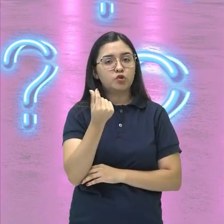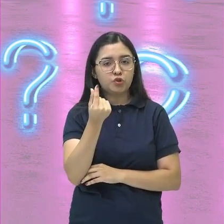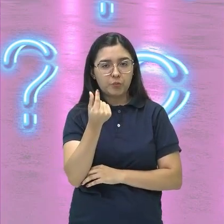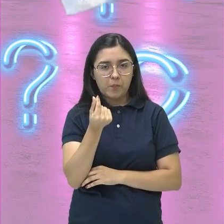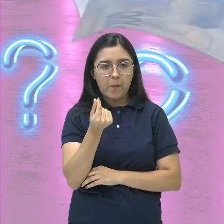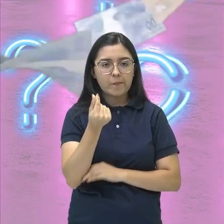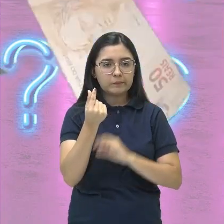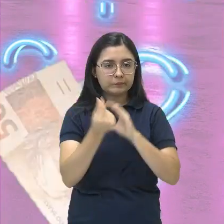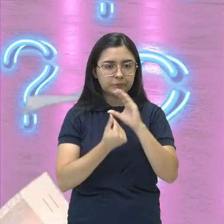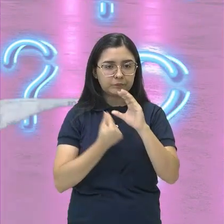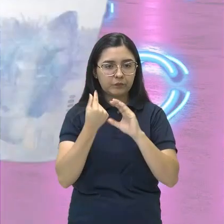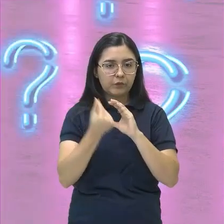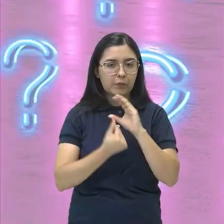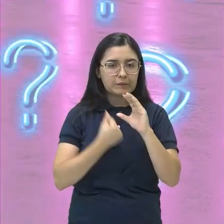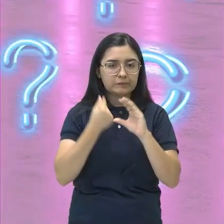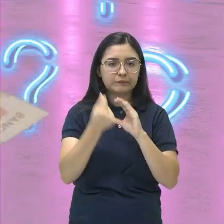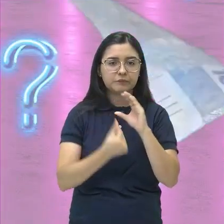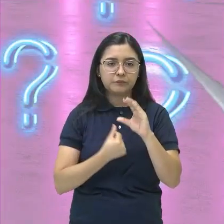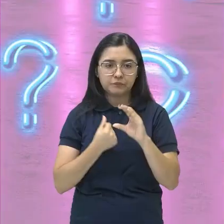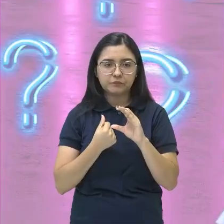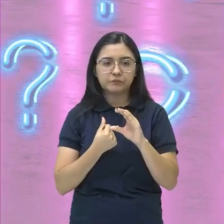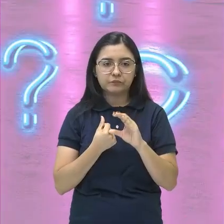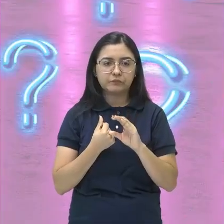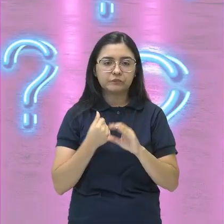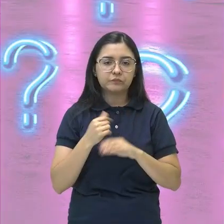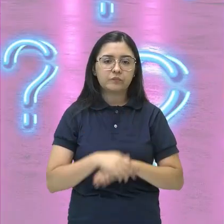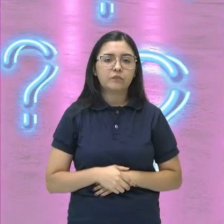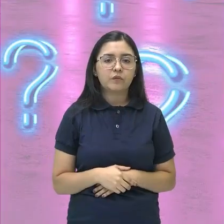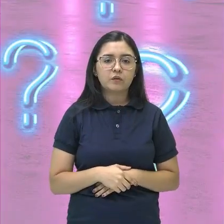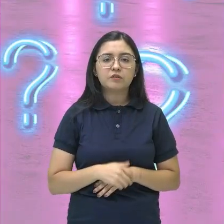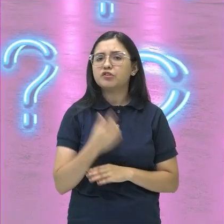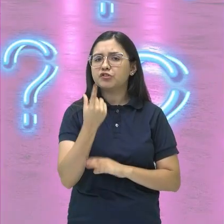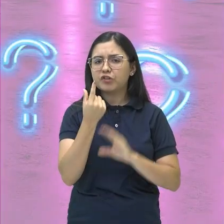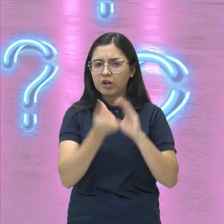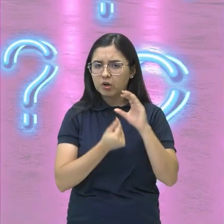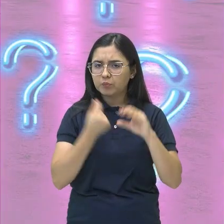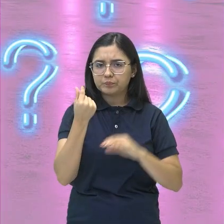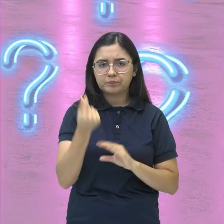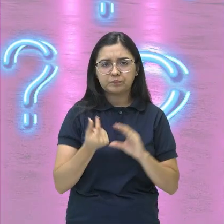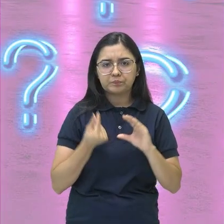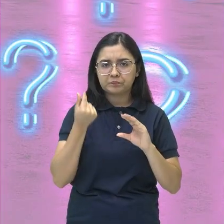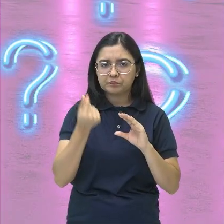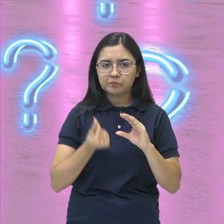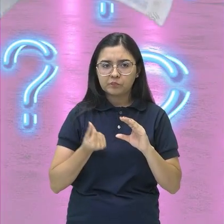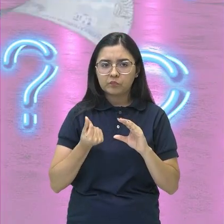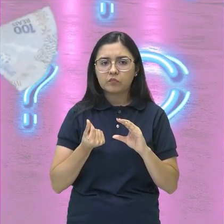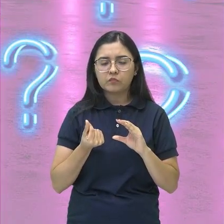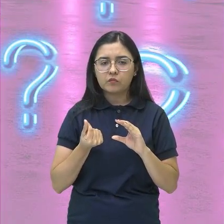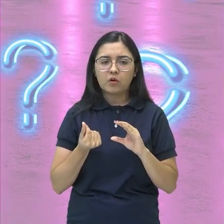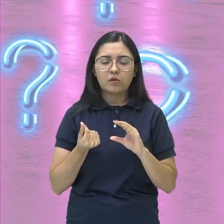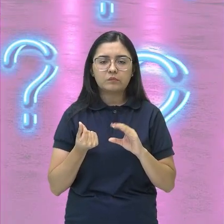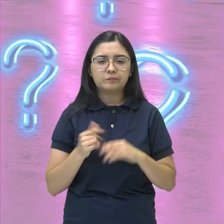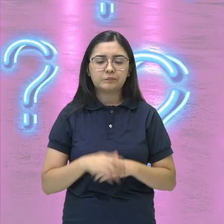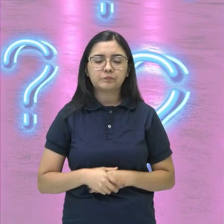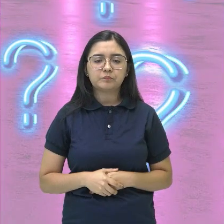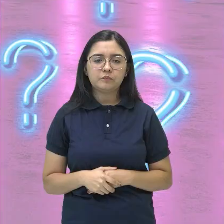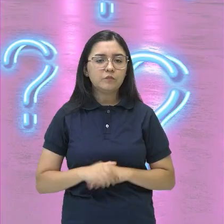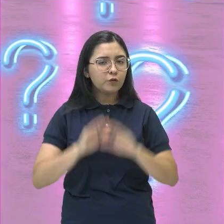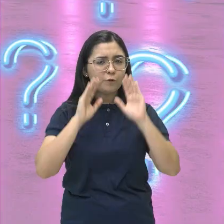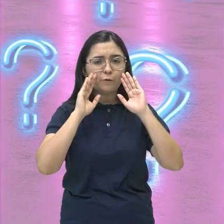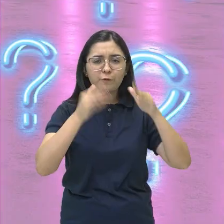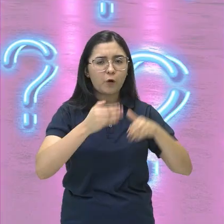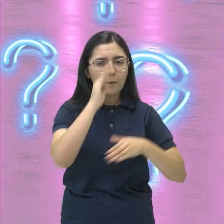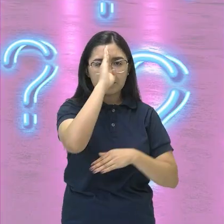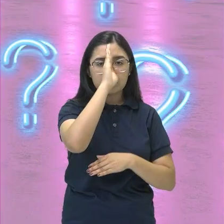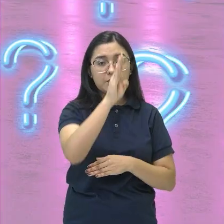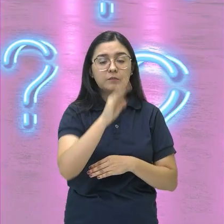O capital. Né? O capital é dinheiro, pessoal. Né? Então, não tem essa.